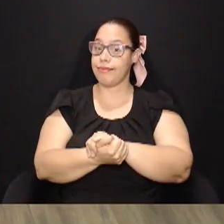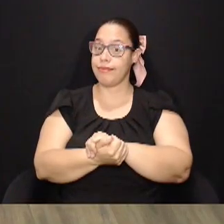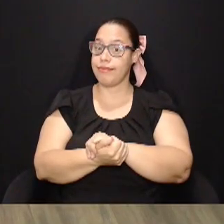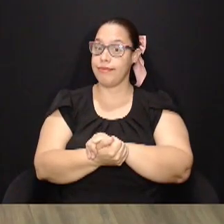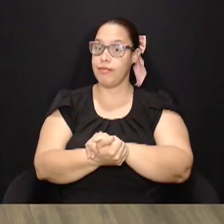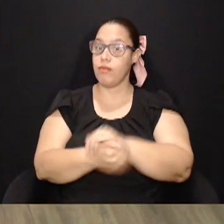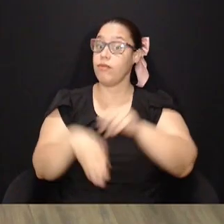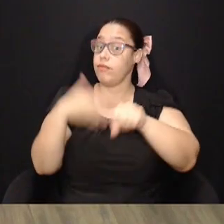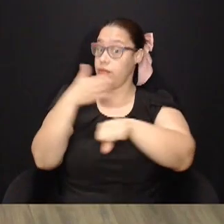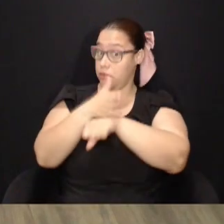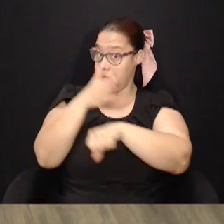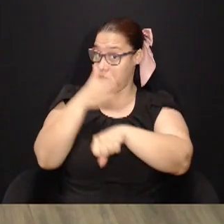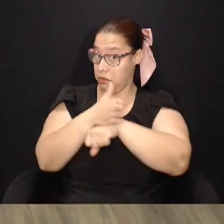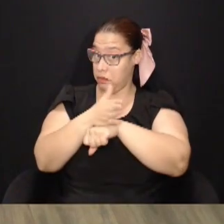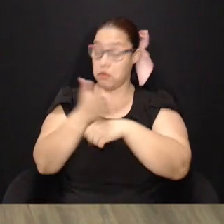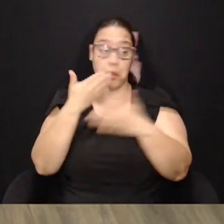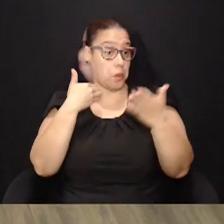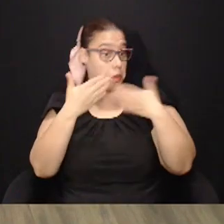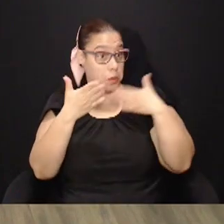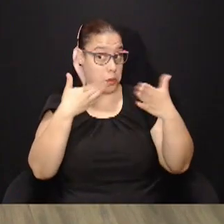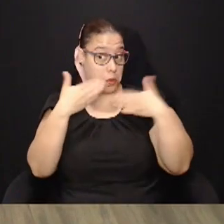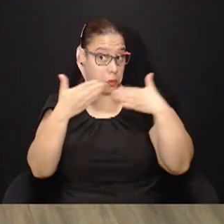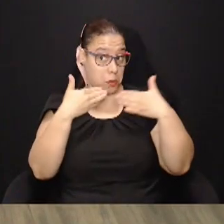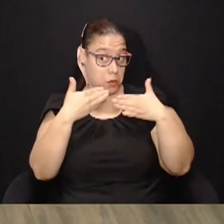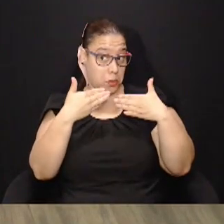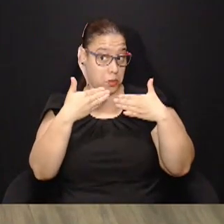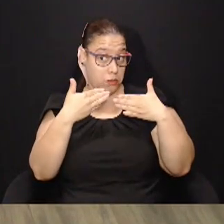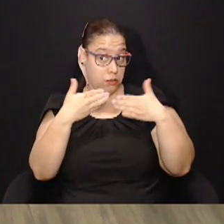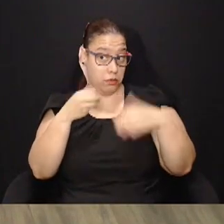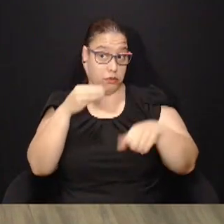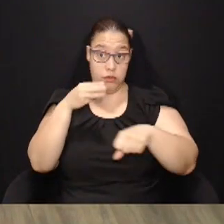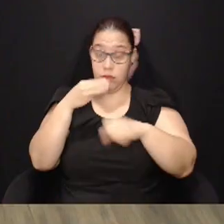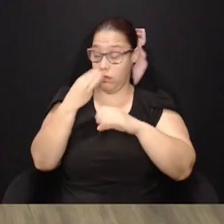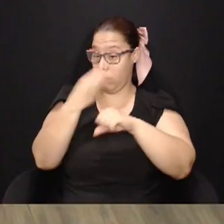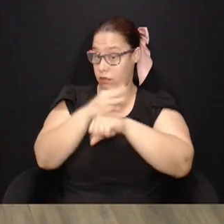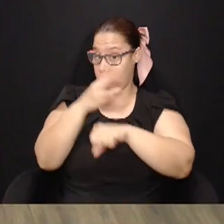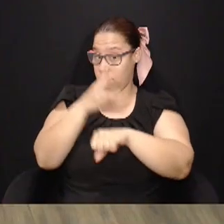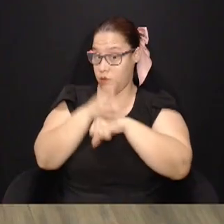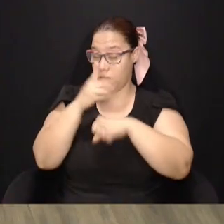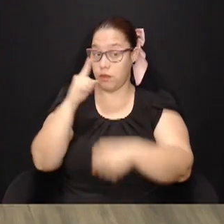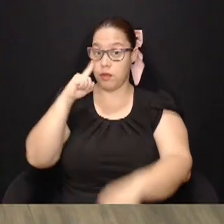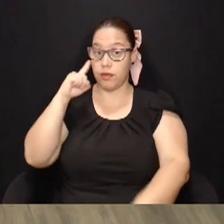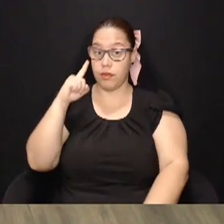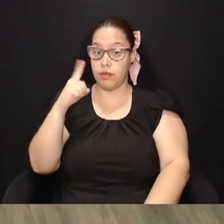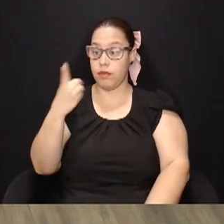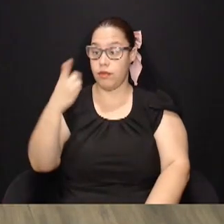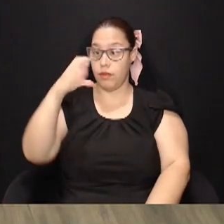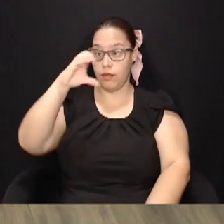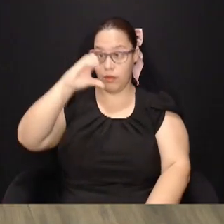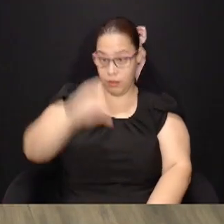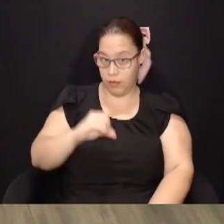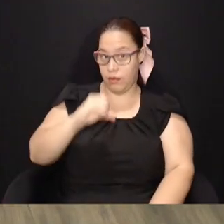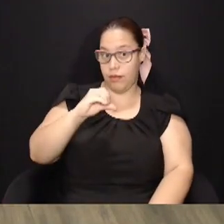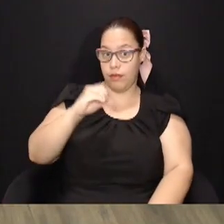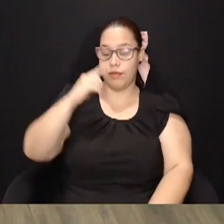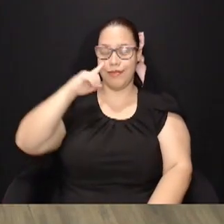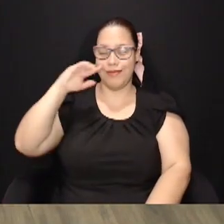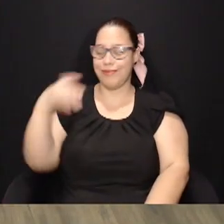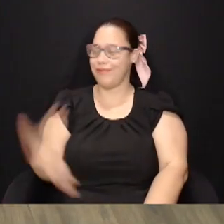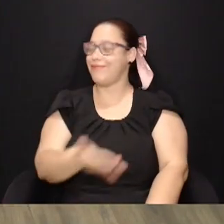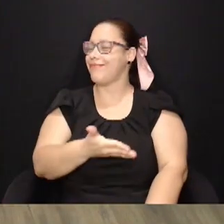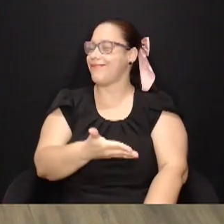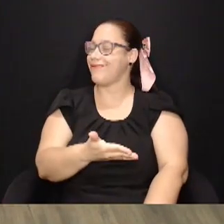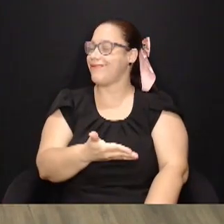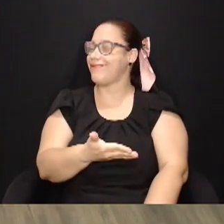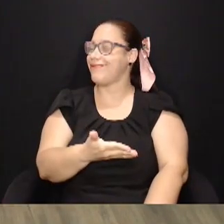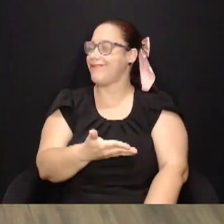participe. Vamos conversar, mande a sua mensagem para o número do nosso WhatsApp, 19 é o nosso DDD. Para você que é de Campinas